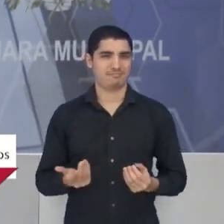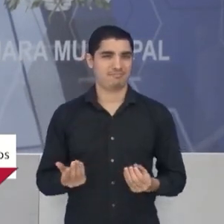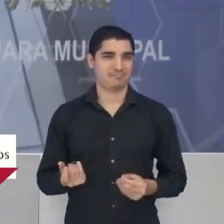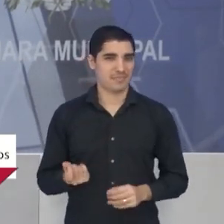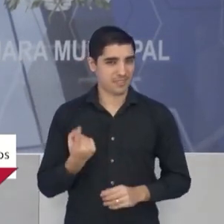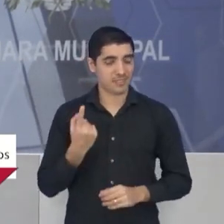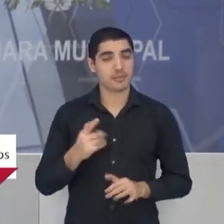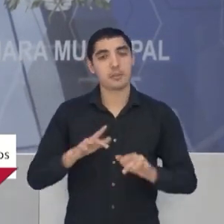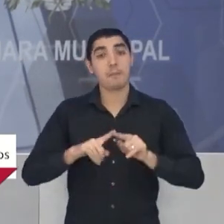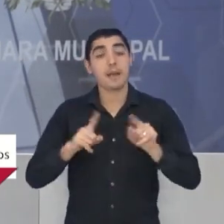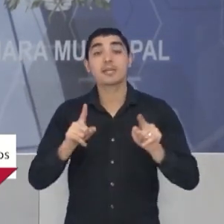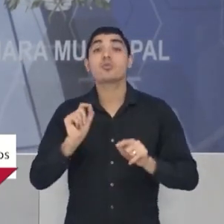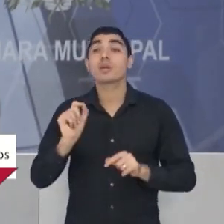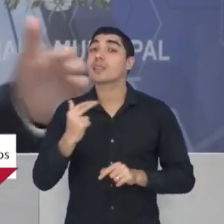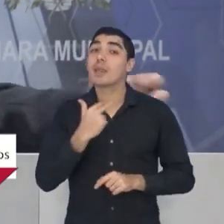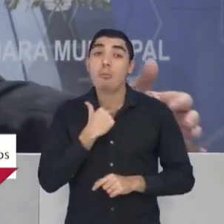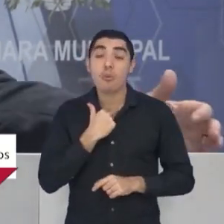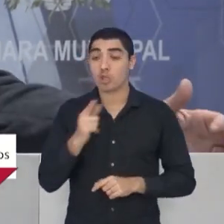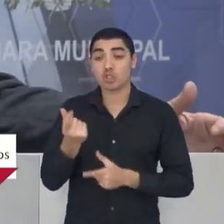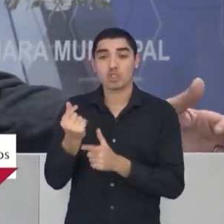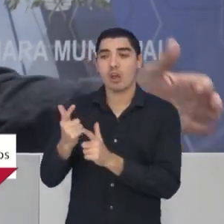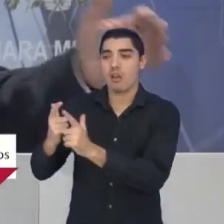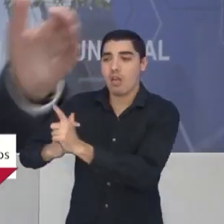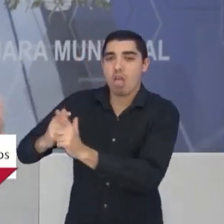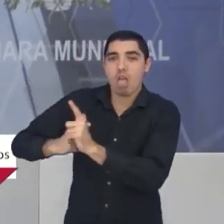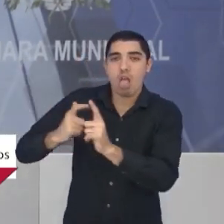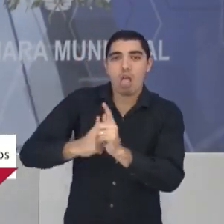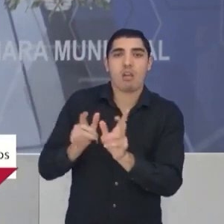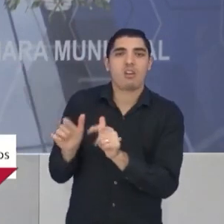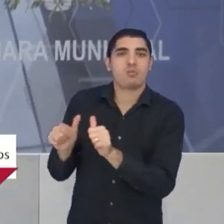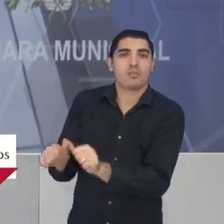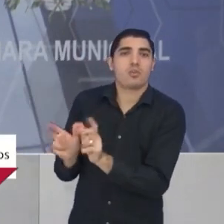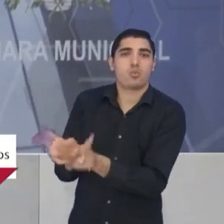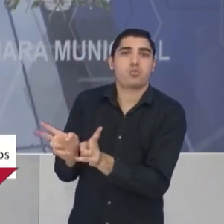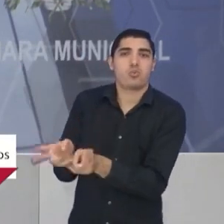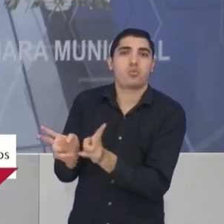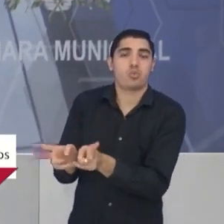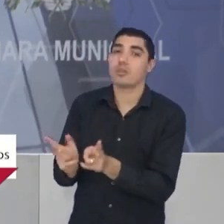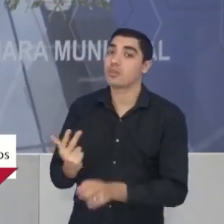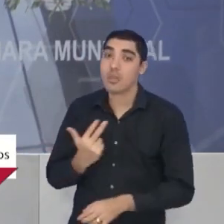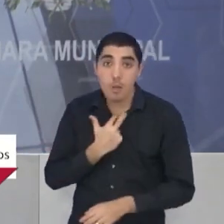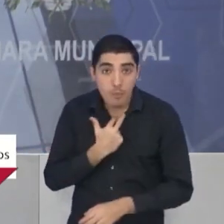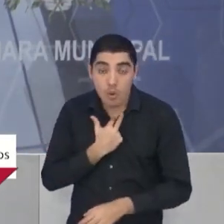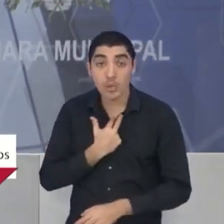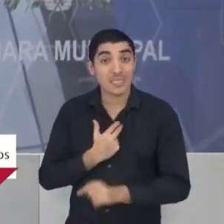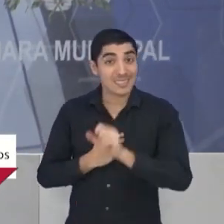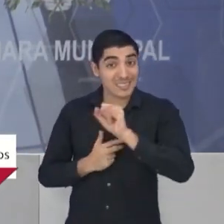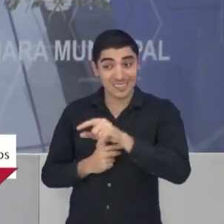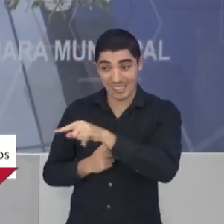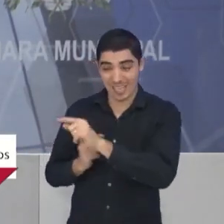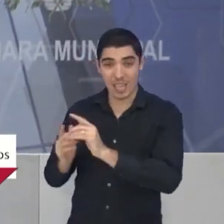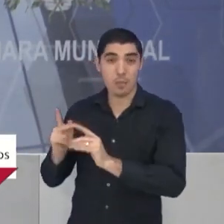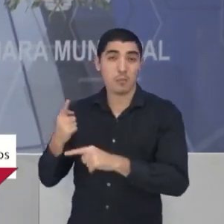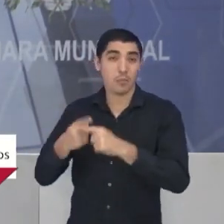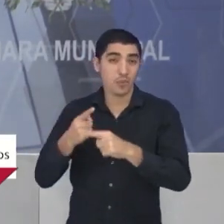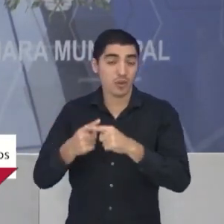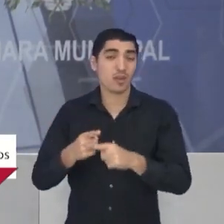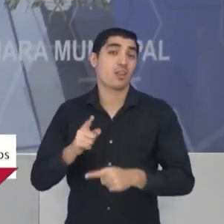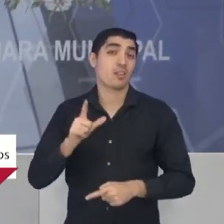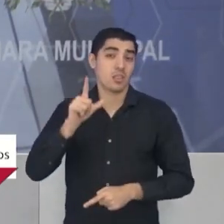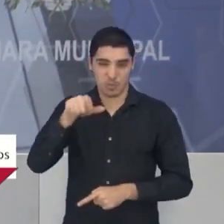débito ficar velho obrigar que ao final de cada exercício frustradas as